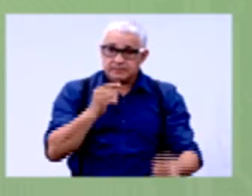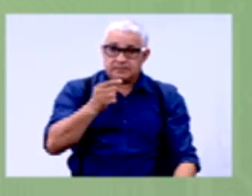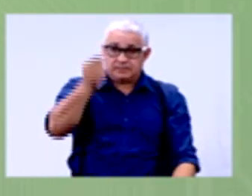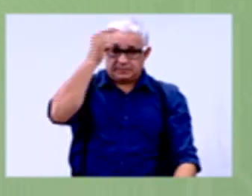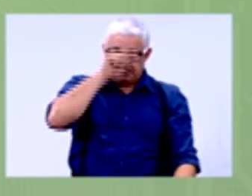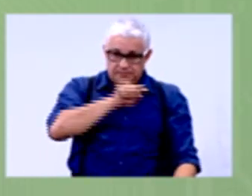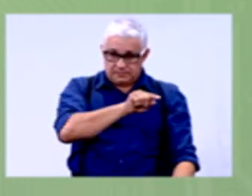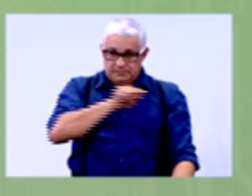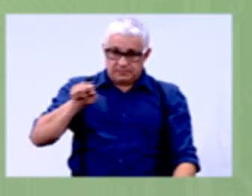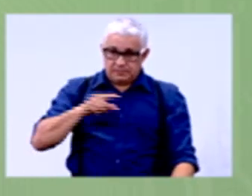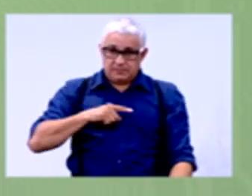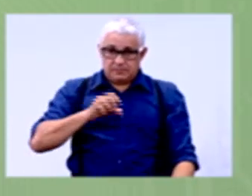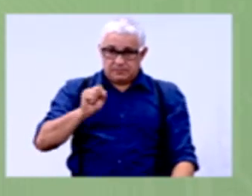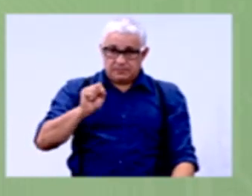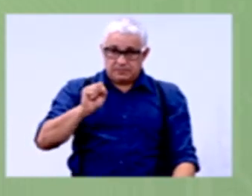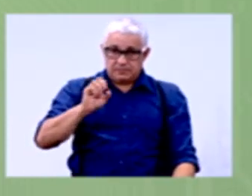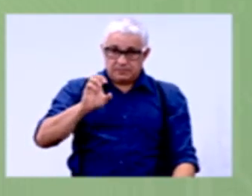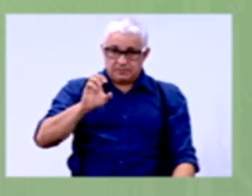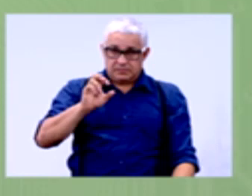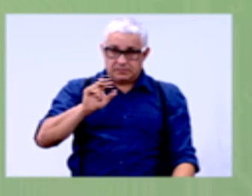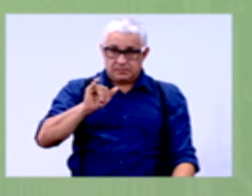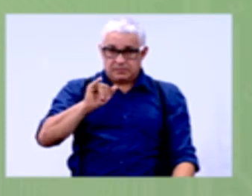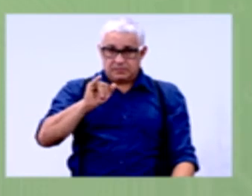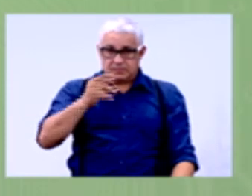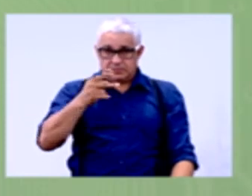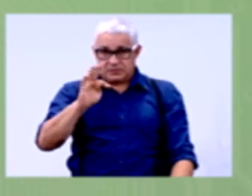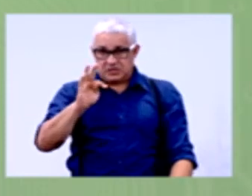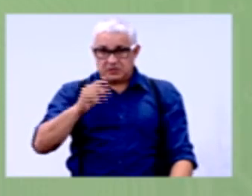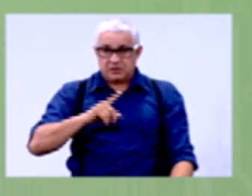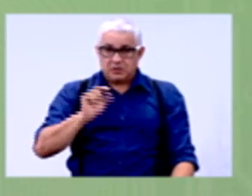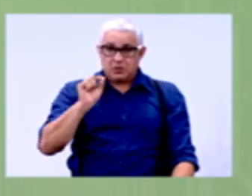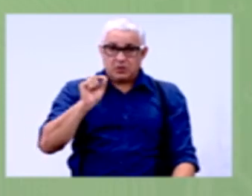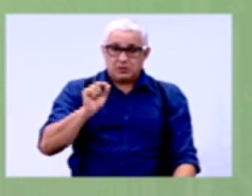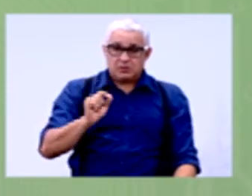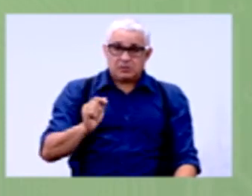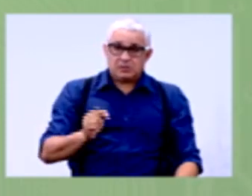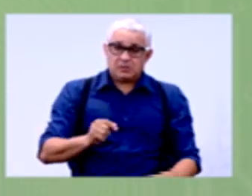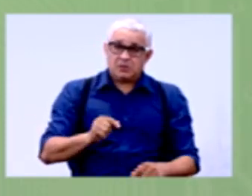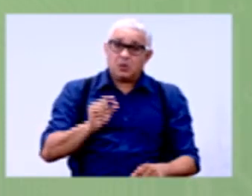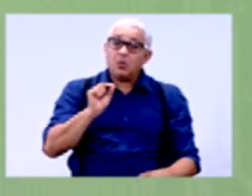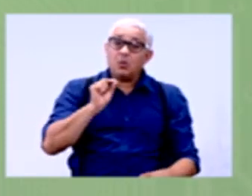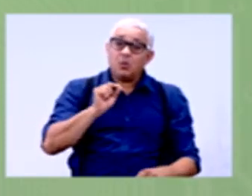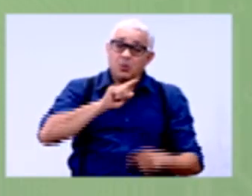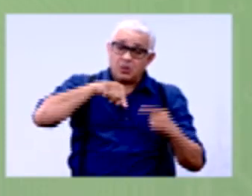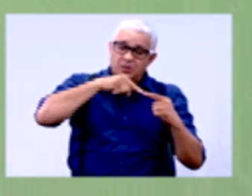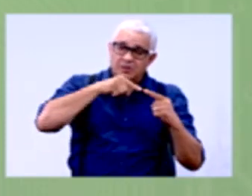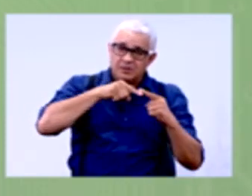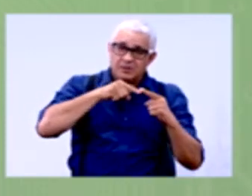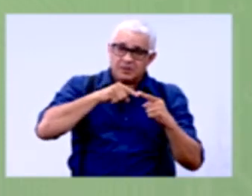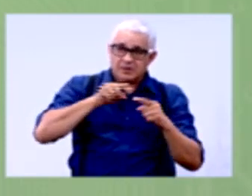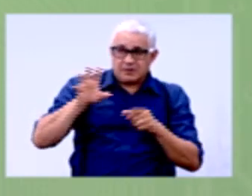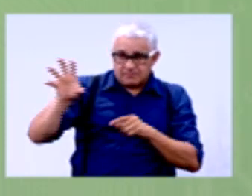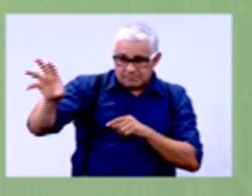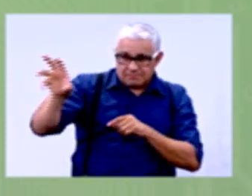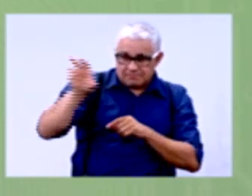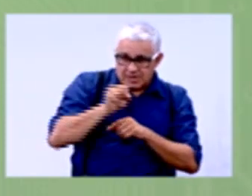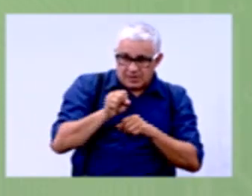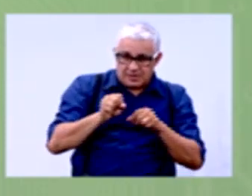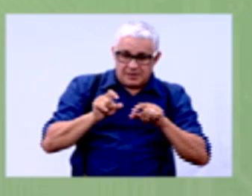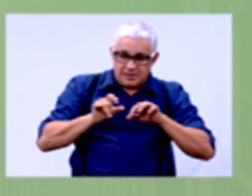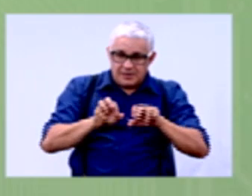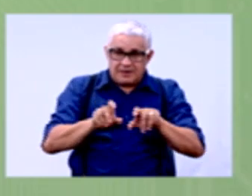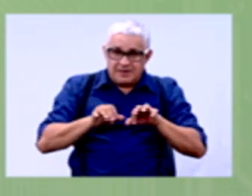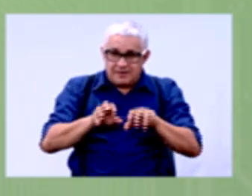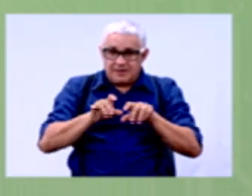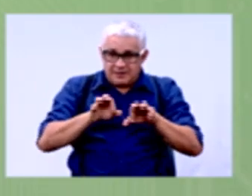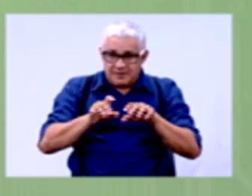um script. Esse script ele tem a funcionalidade de pegar o que foi digitado no